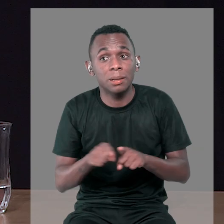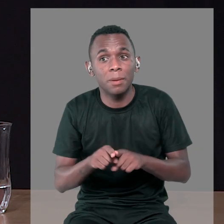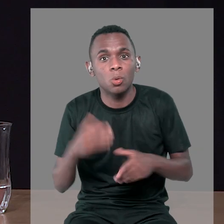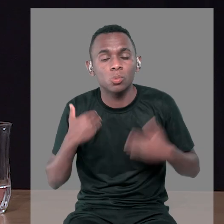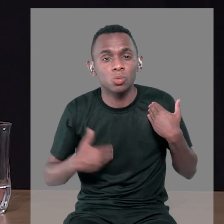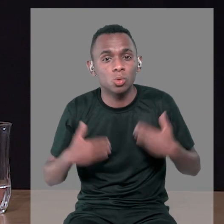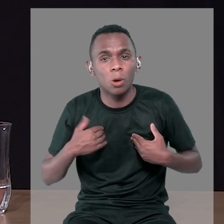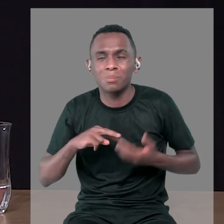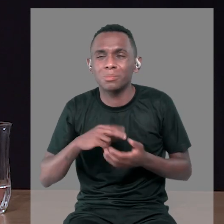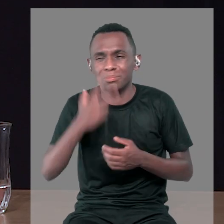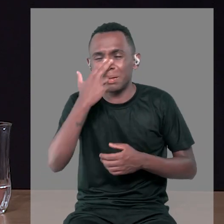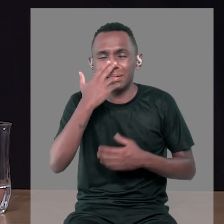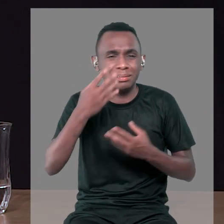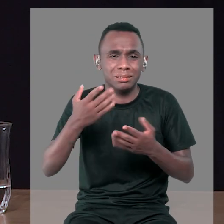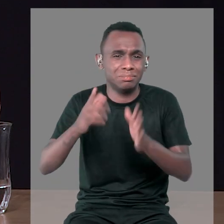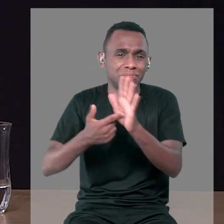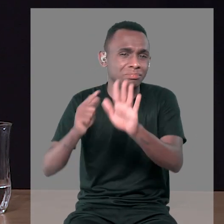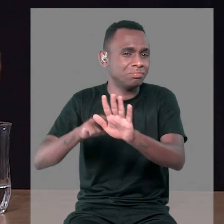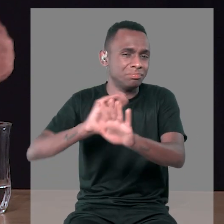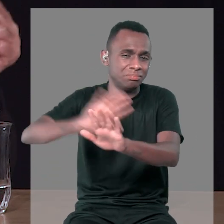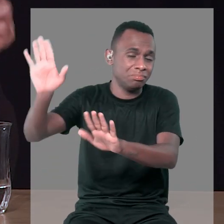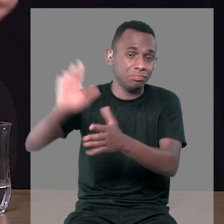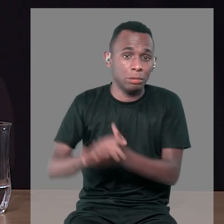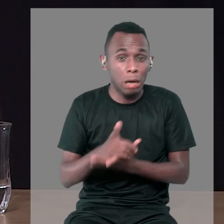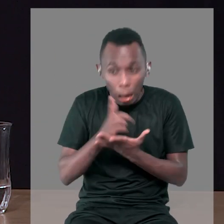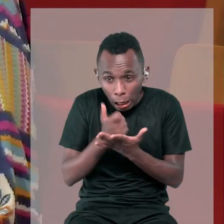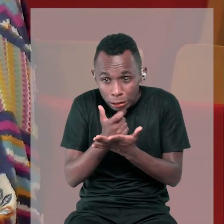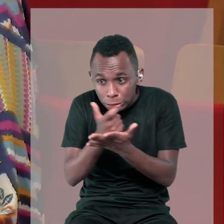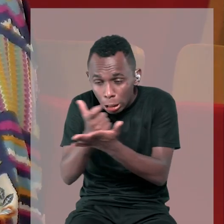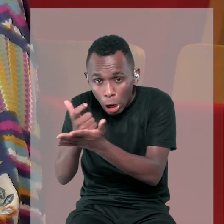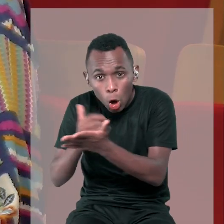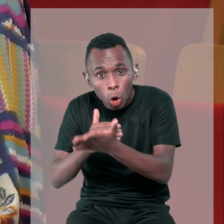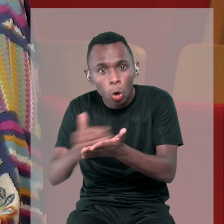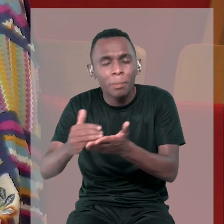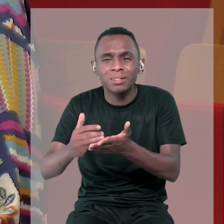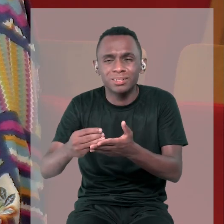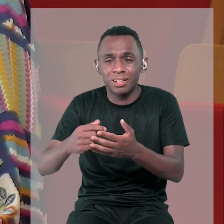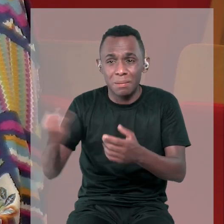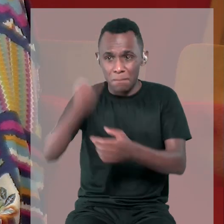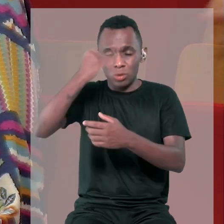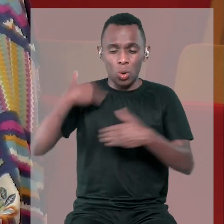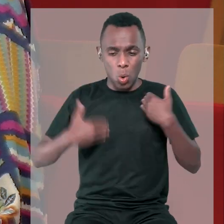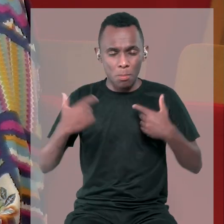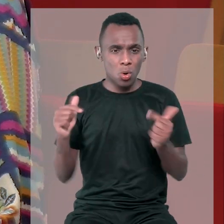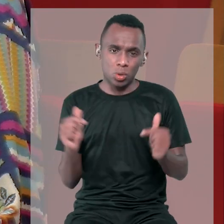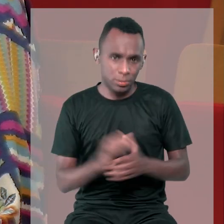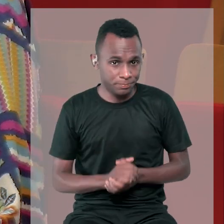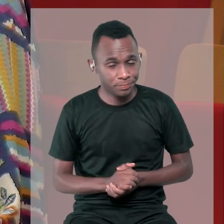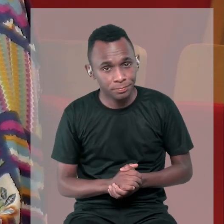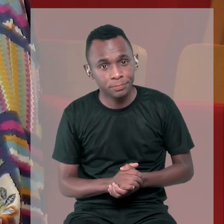corpos abstratos. É a artilharia que começa esse movimento de abstração dos corpos, que nós